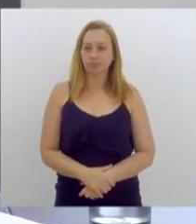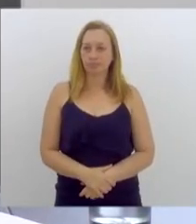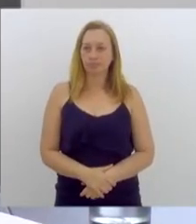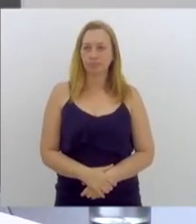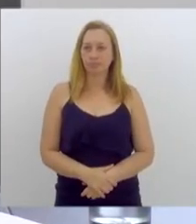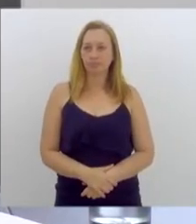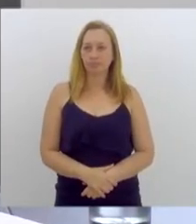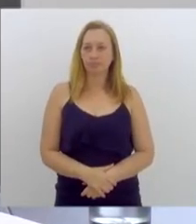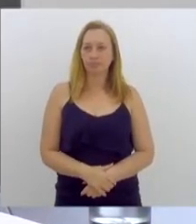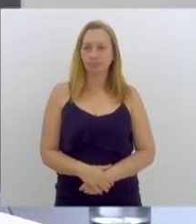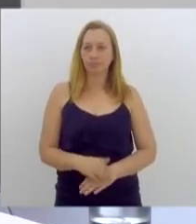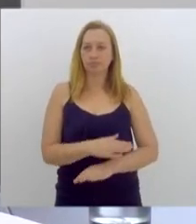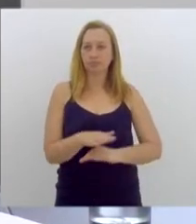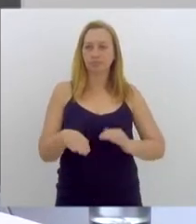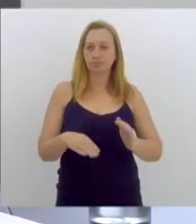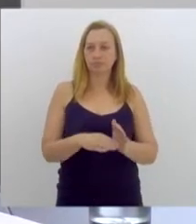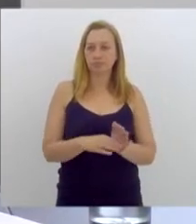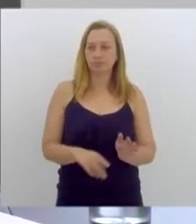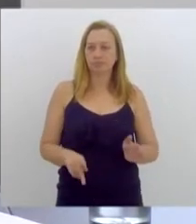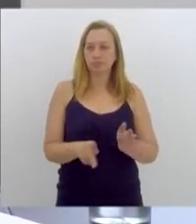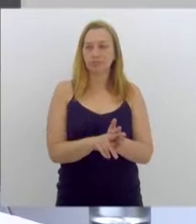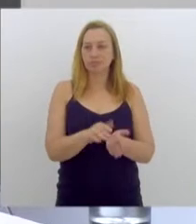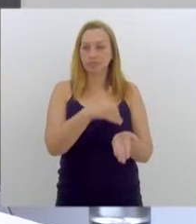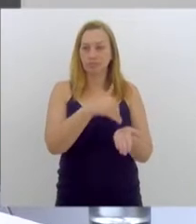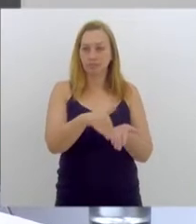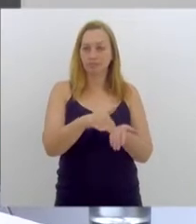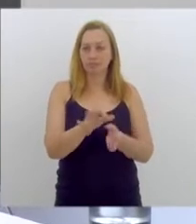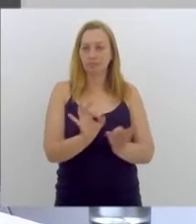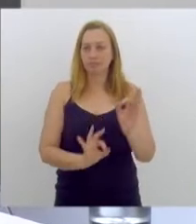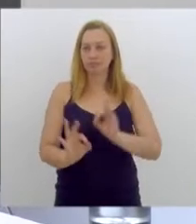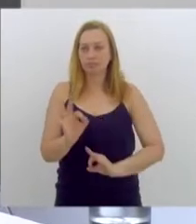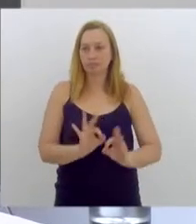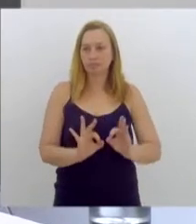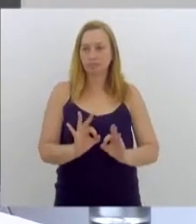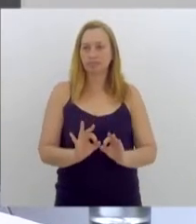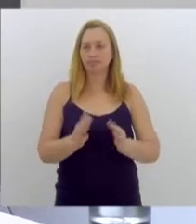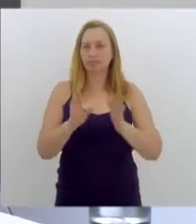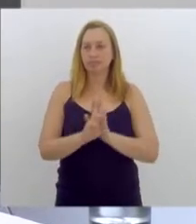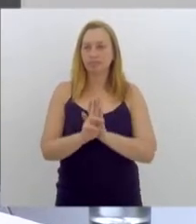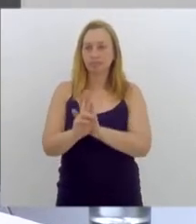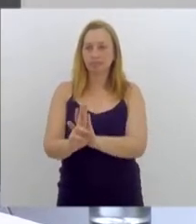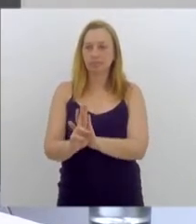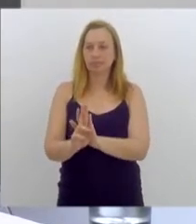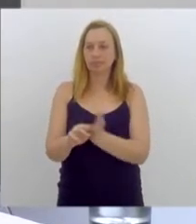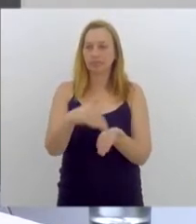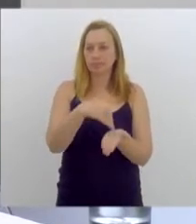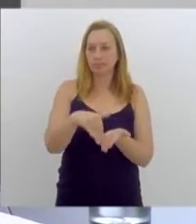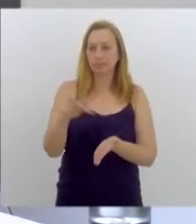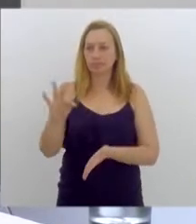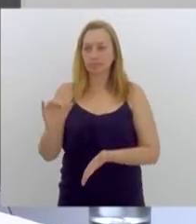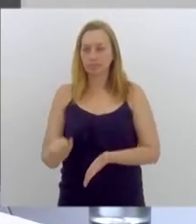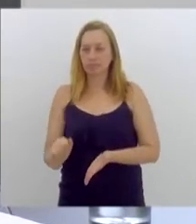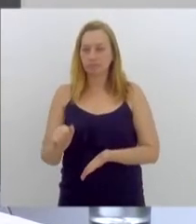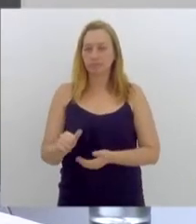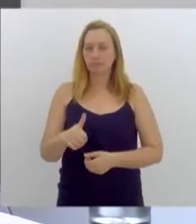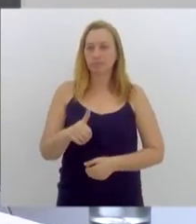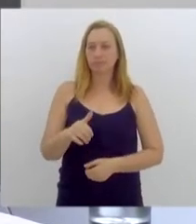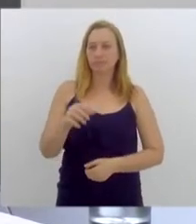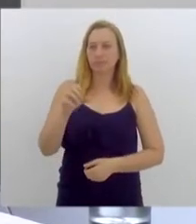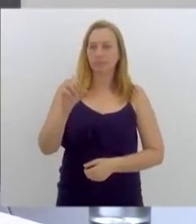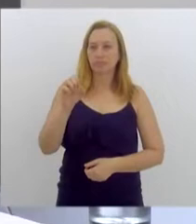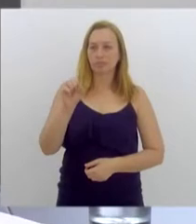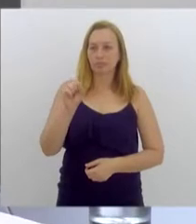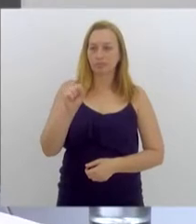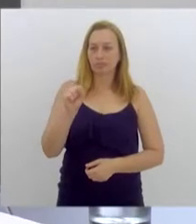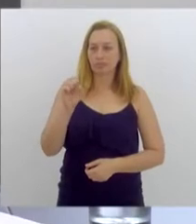da nossa Secretaria de planejamento representando a secretaria de fazenda a senhora Stefani